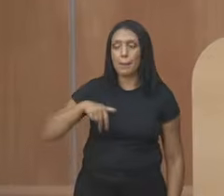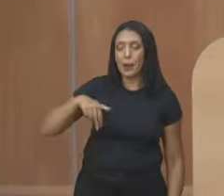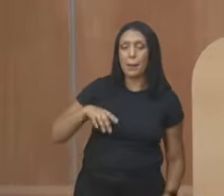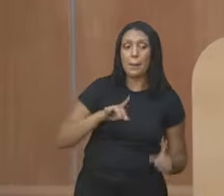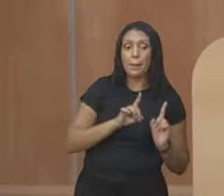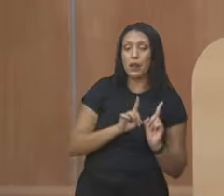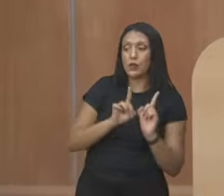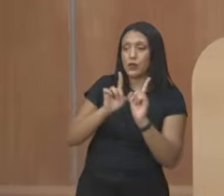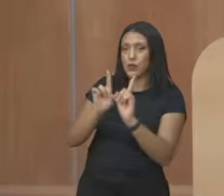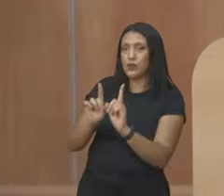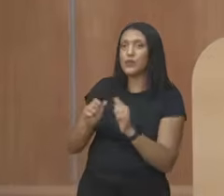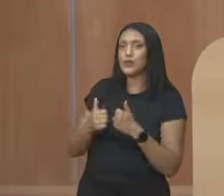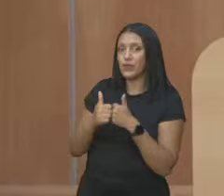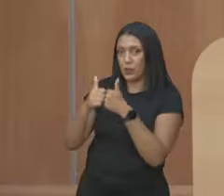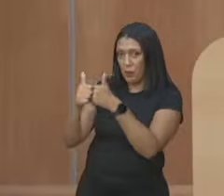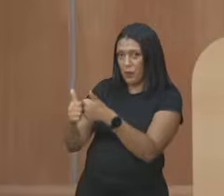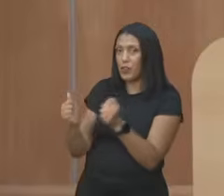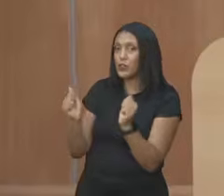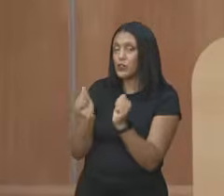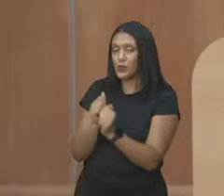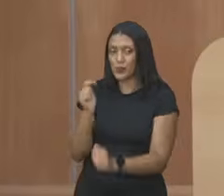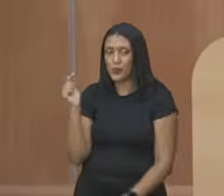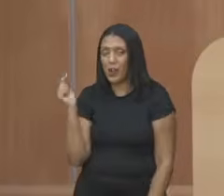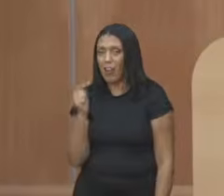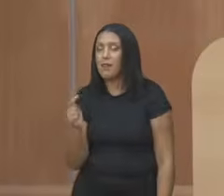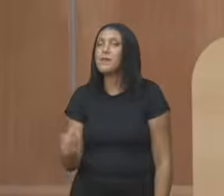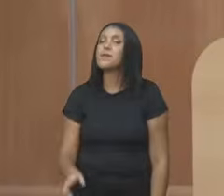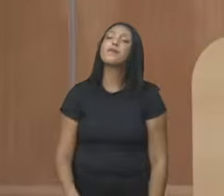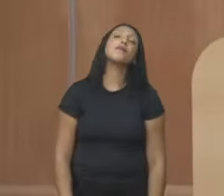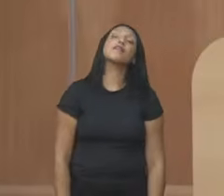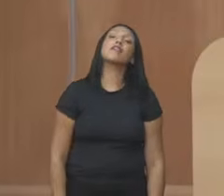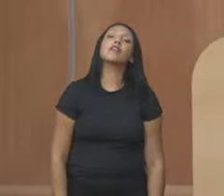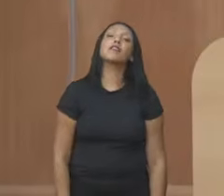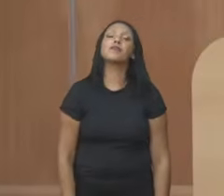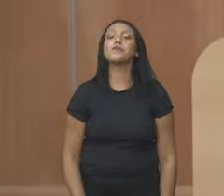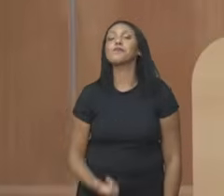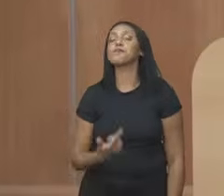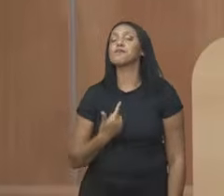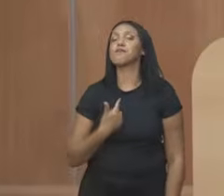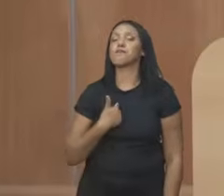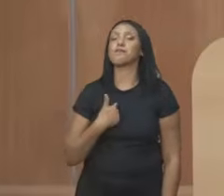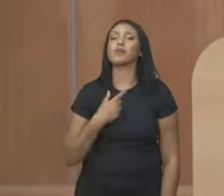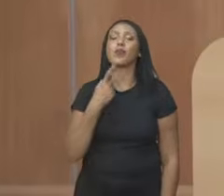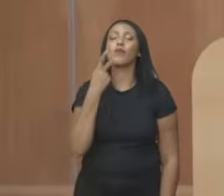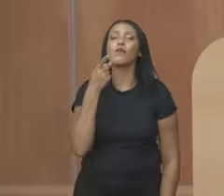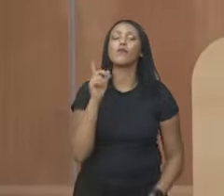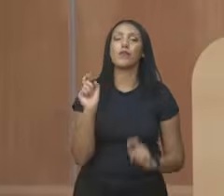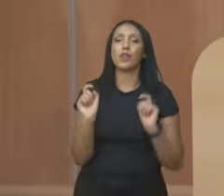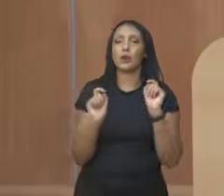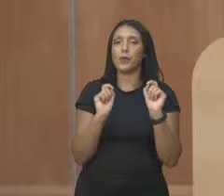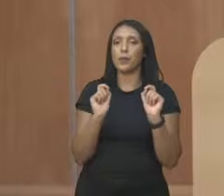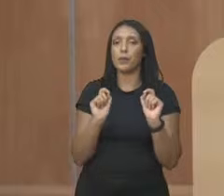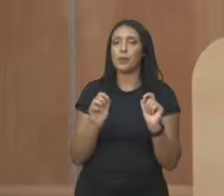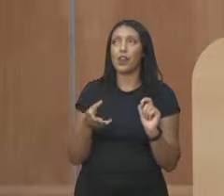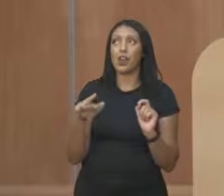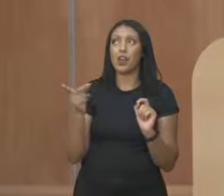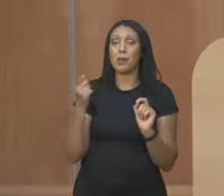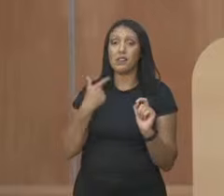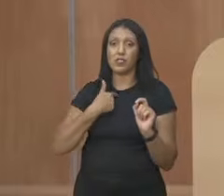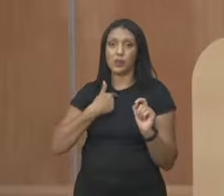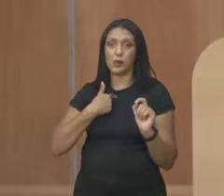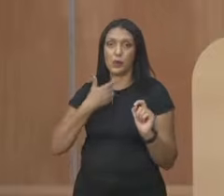corretamente. Mas eu gostaria também de comentar que desde a minha infância,